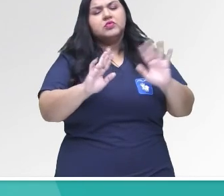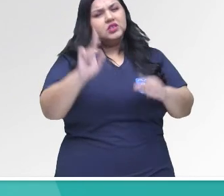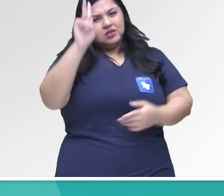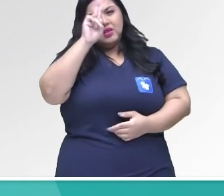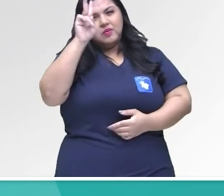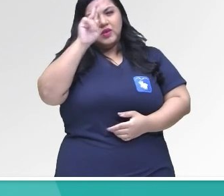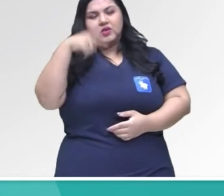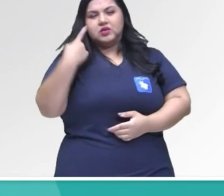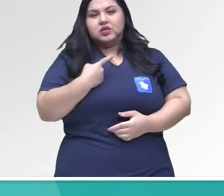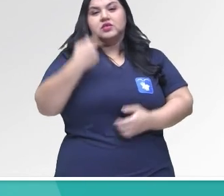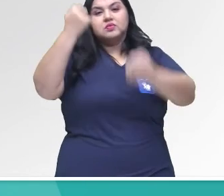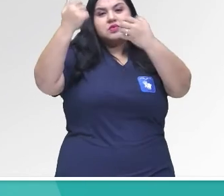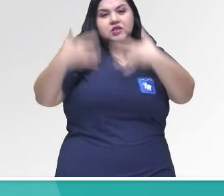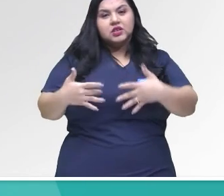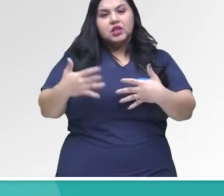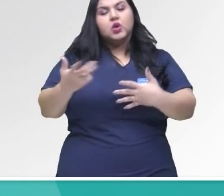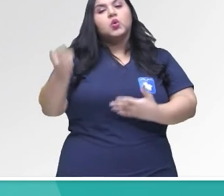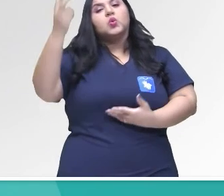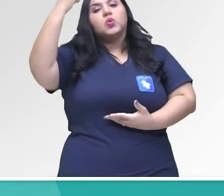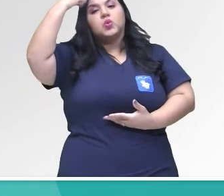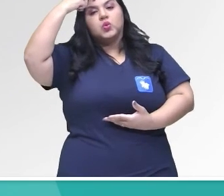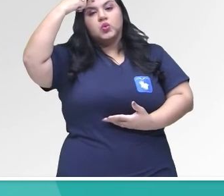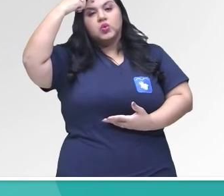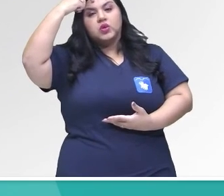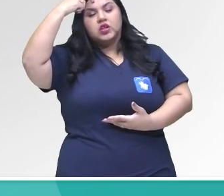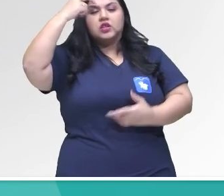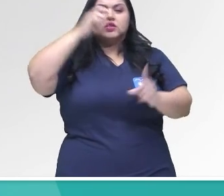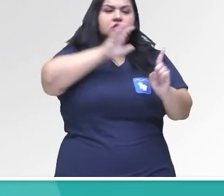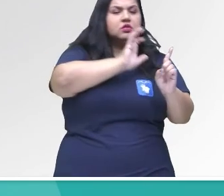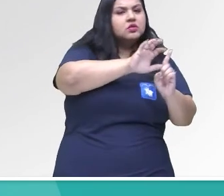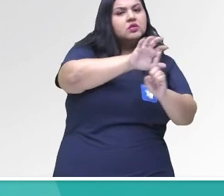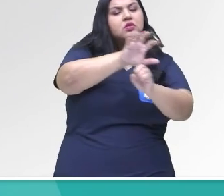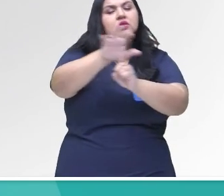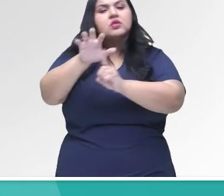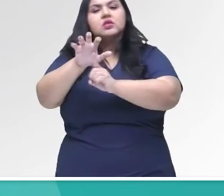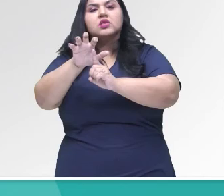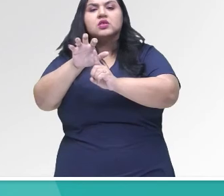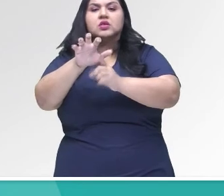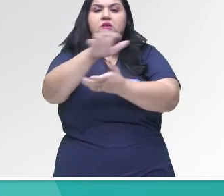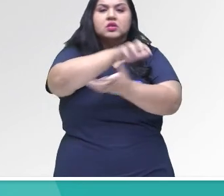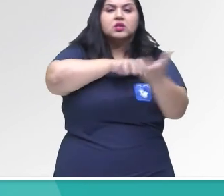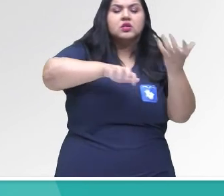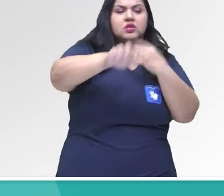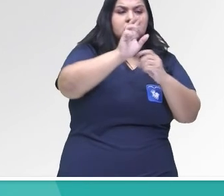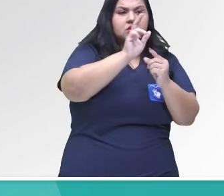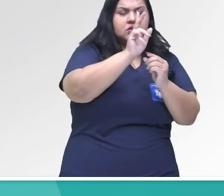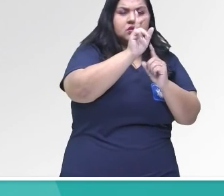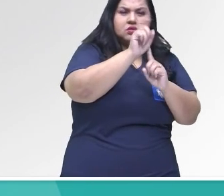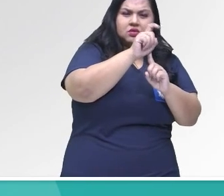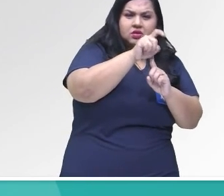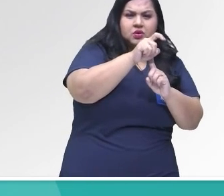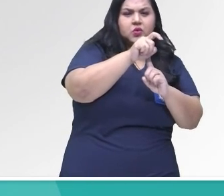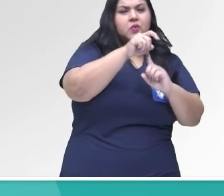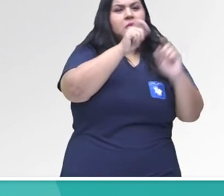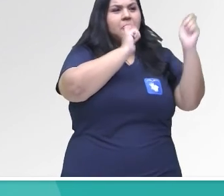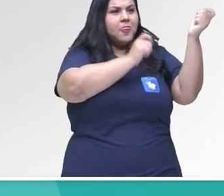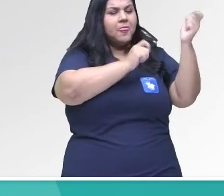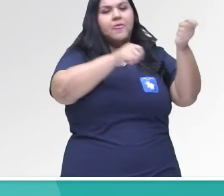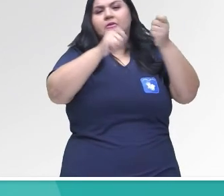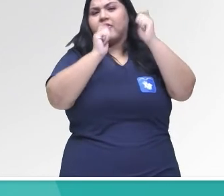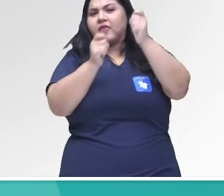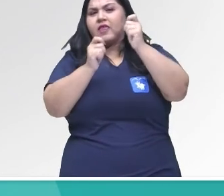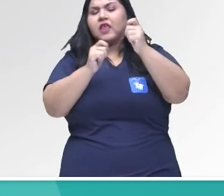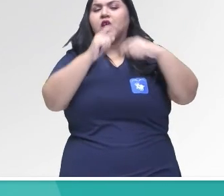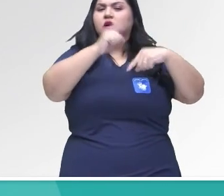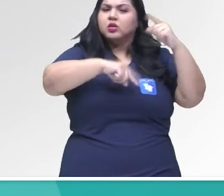nós falamos da questão cultural, das influências, tanto na manifestação folclórica, na dança do maracatu, os